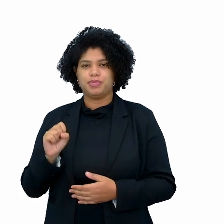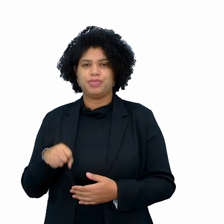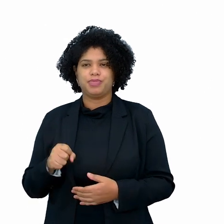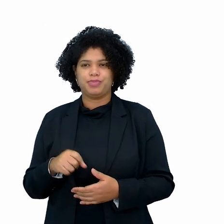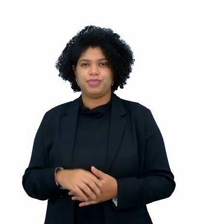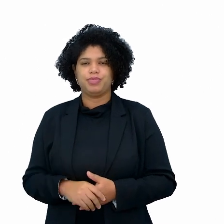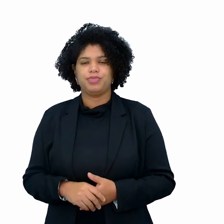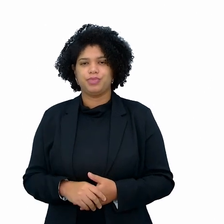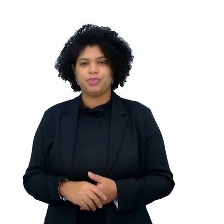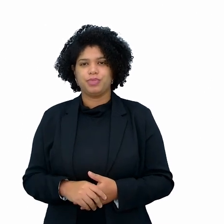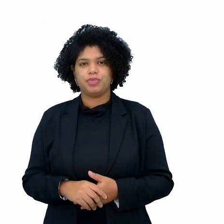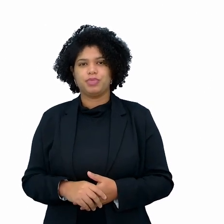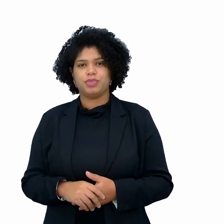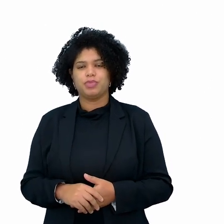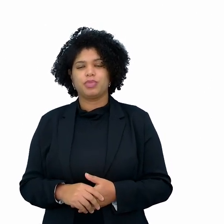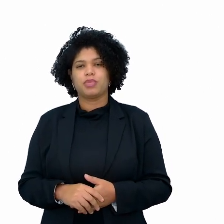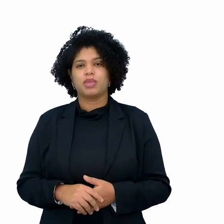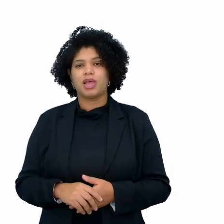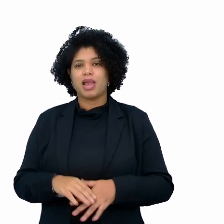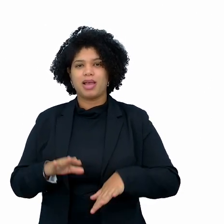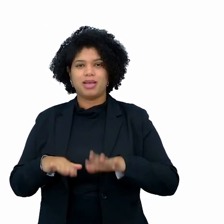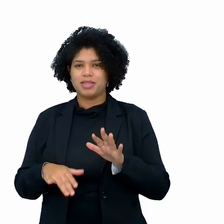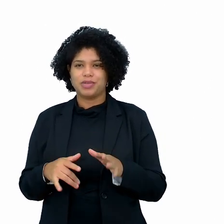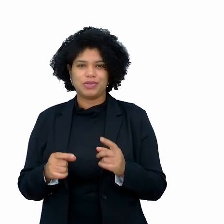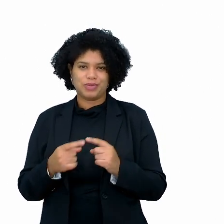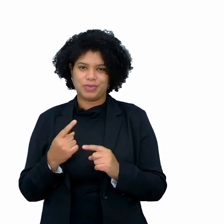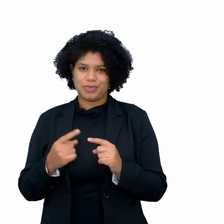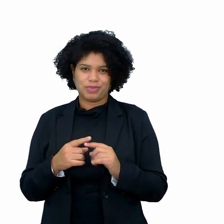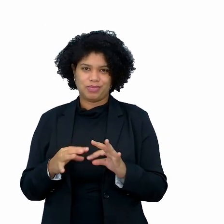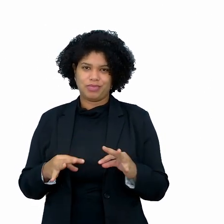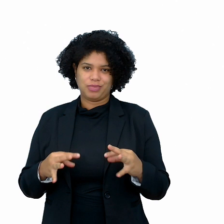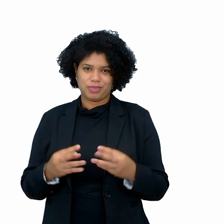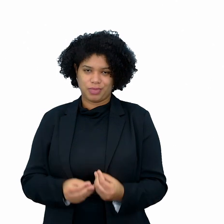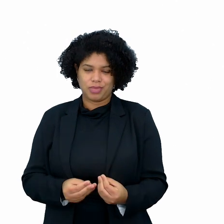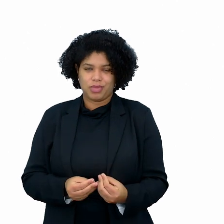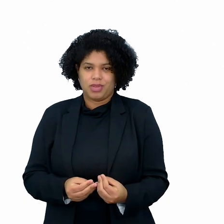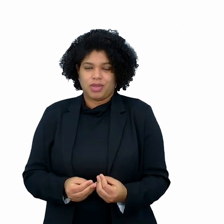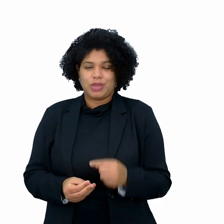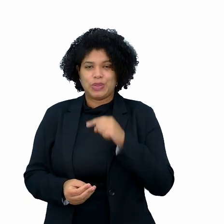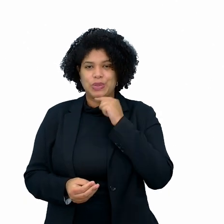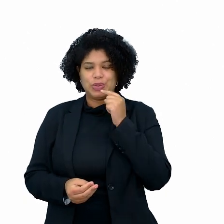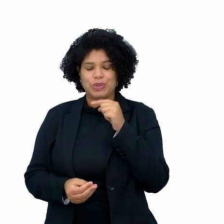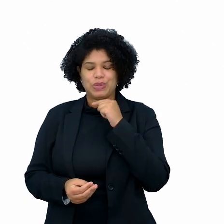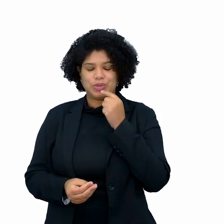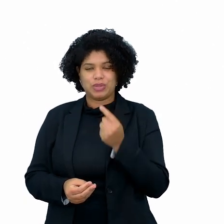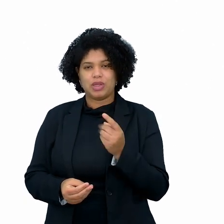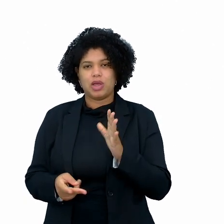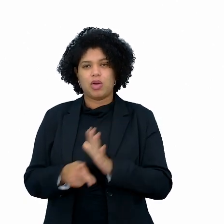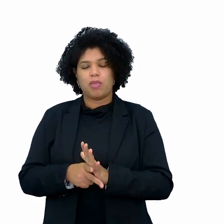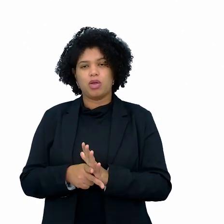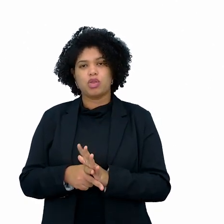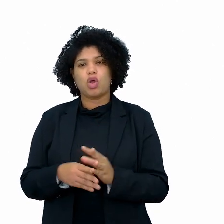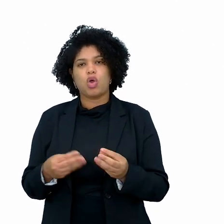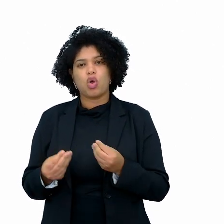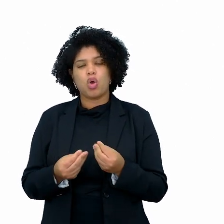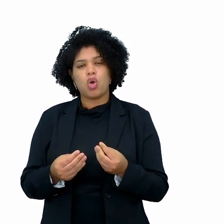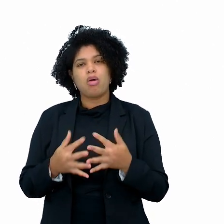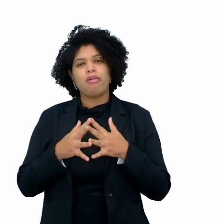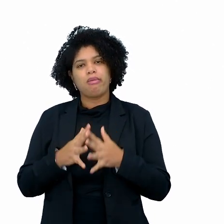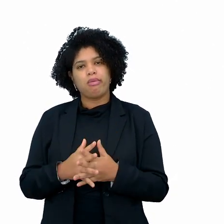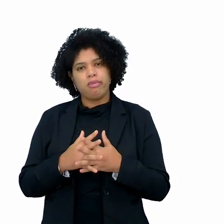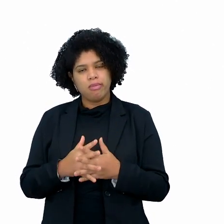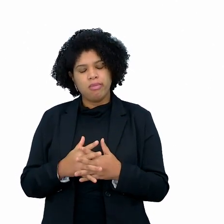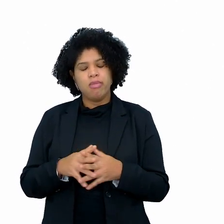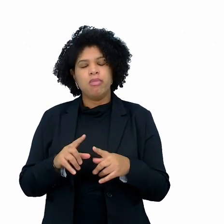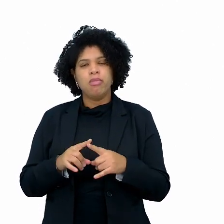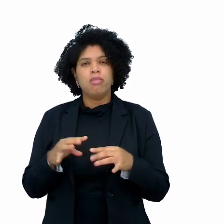A gente não, às vezes nem dá tempo de chegar, os professores de matemática nem conseguem chegar nos complexos, né, mas todos